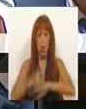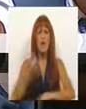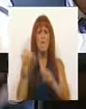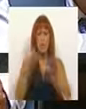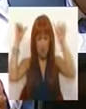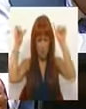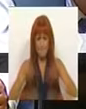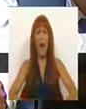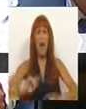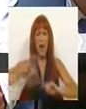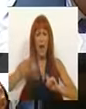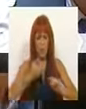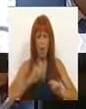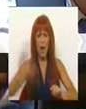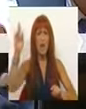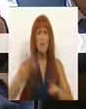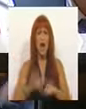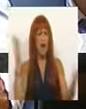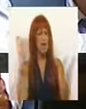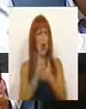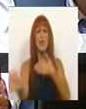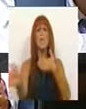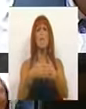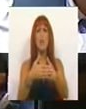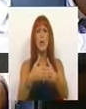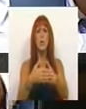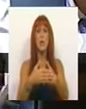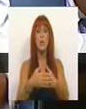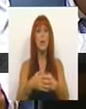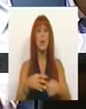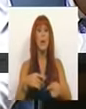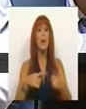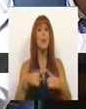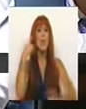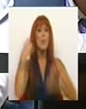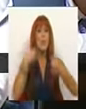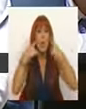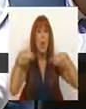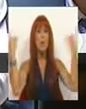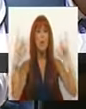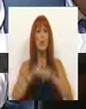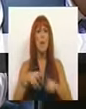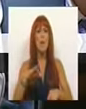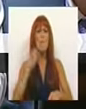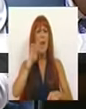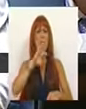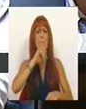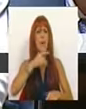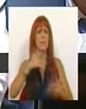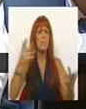continuar a funcionar mal este ano. Houve escolas que fecharam com protestos públicos de pais e de